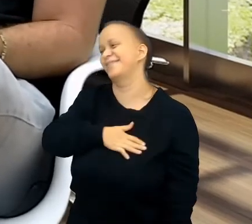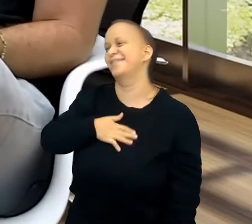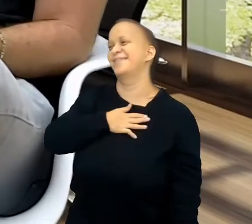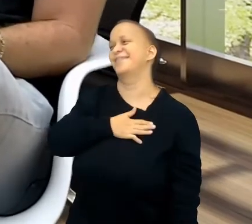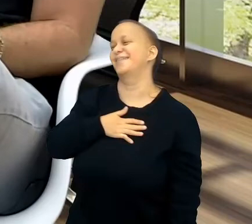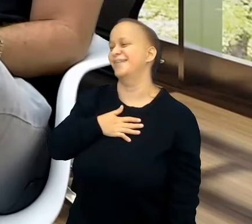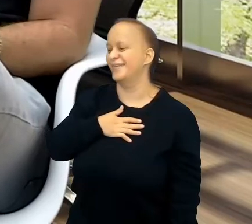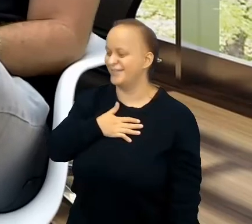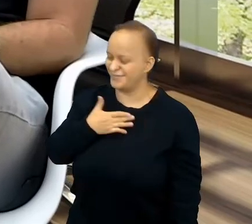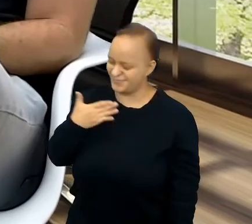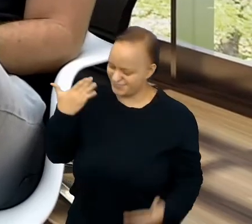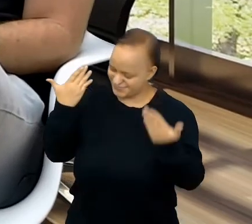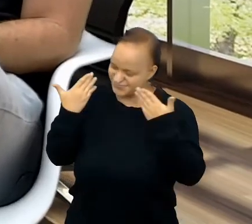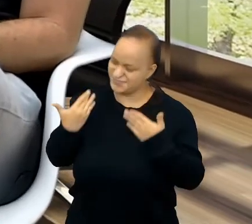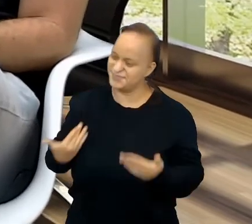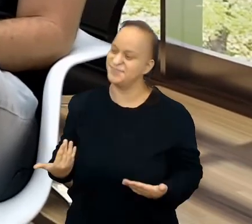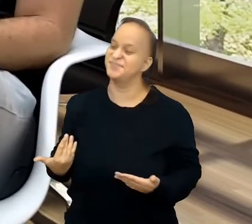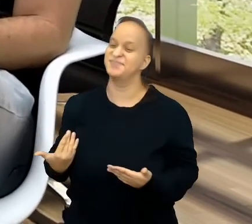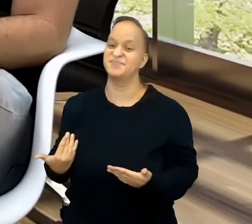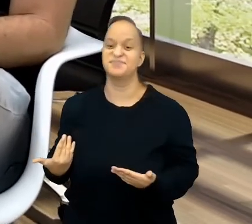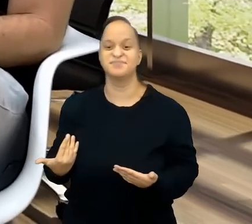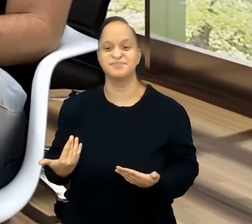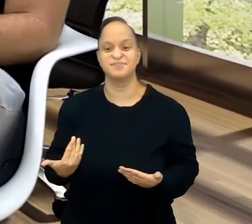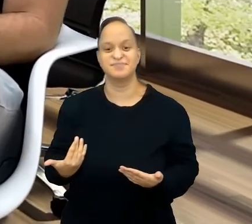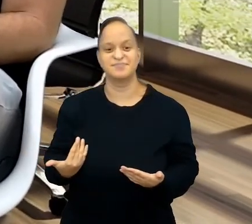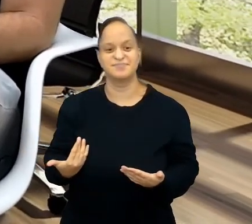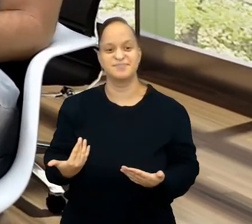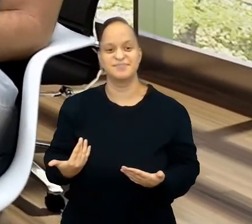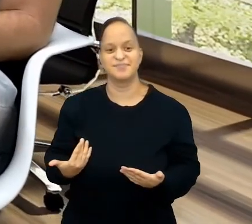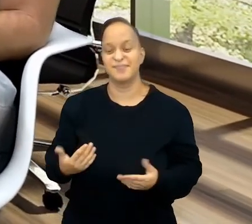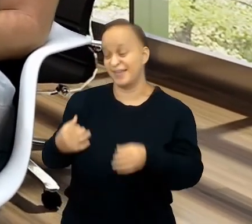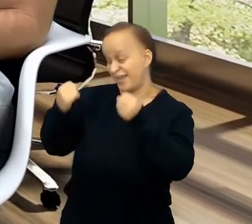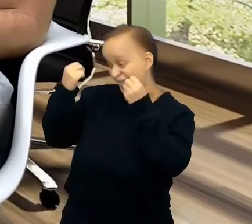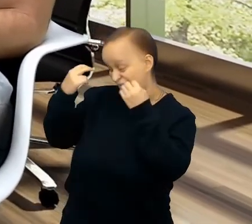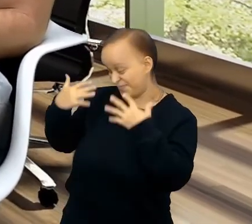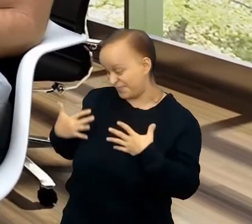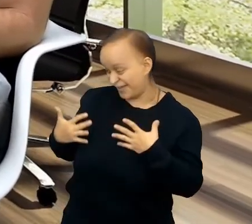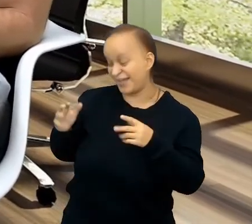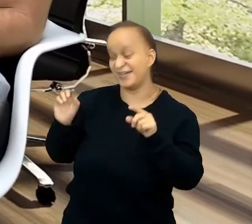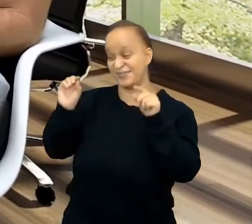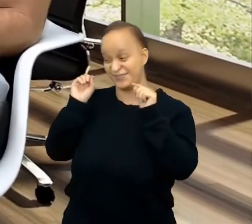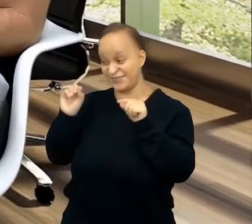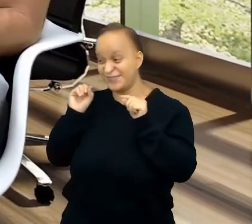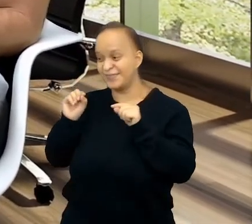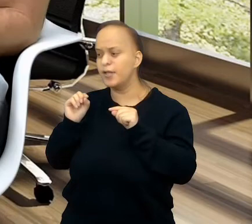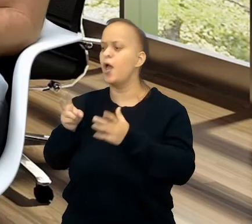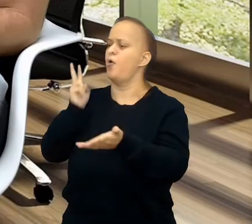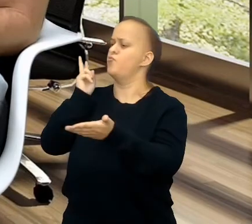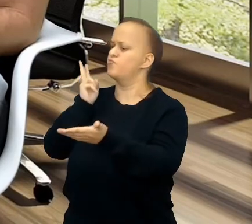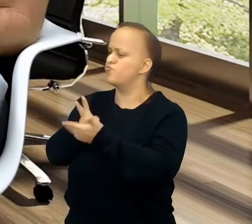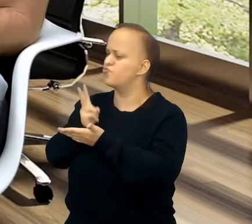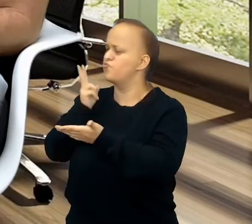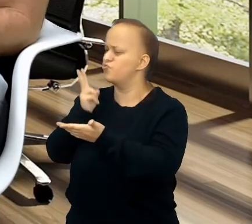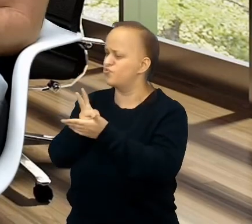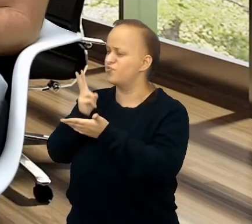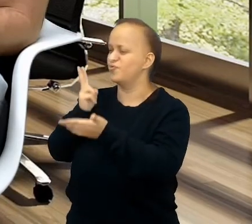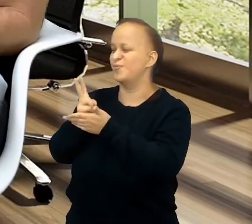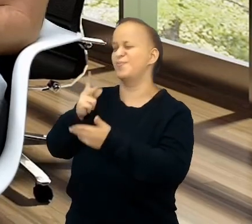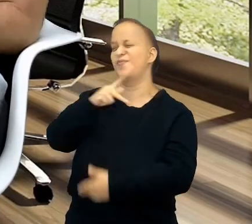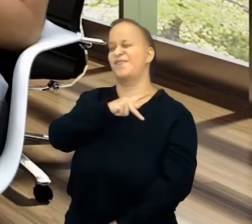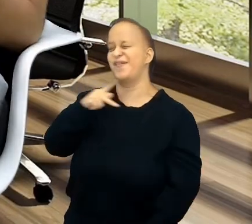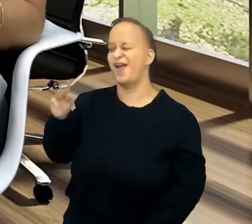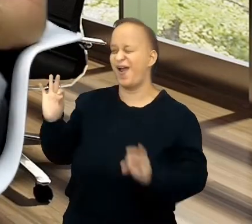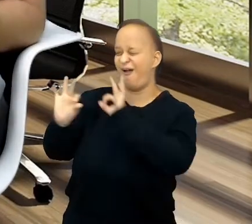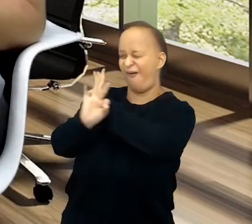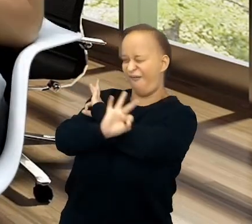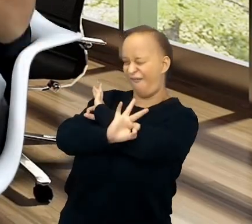meu. E eu só queria falar um negócio para você. continua sendo professor, que isso é ótimo.